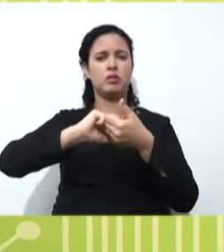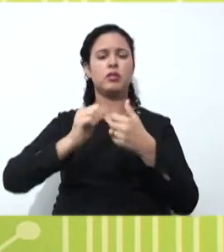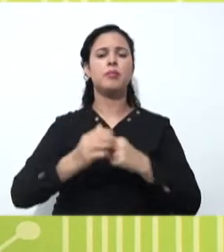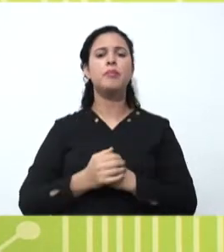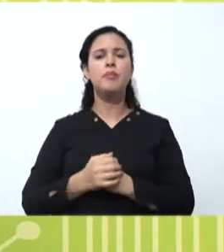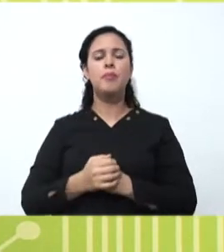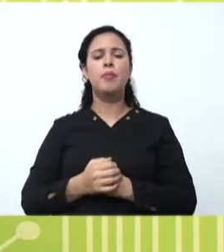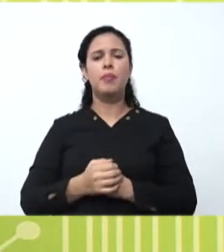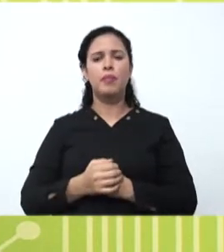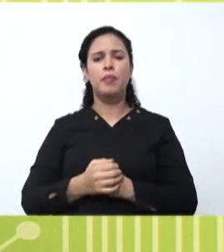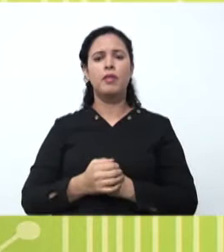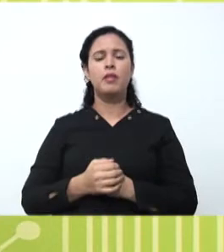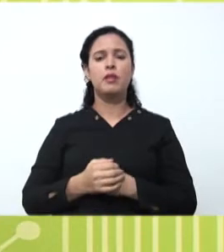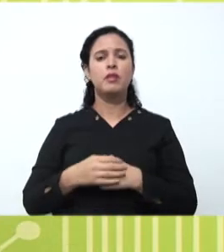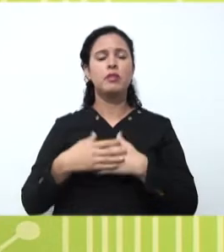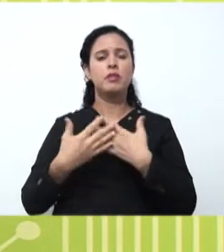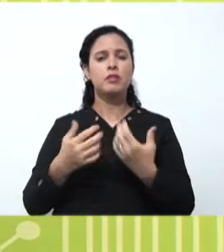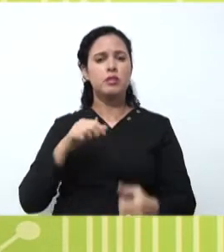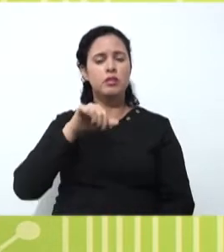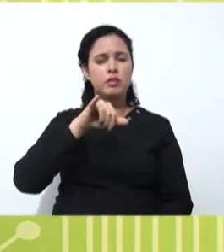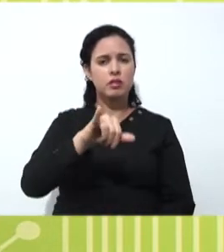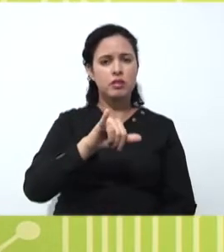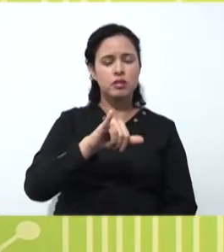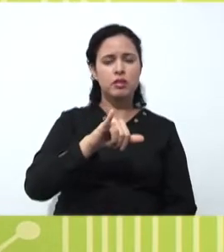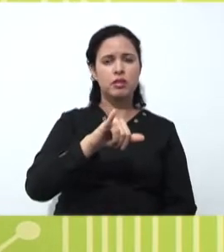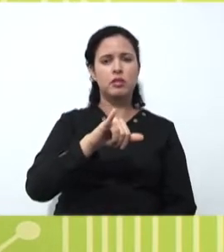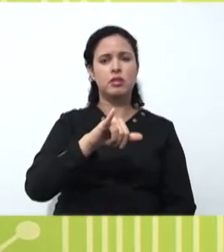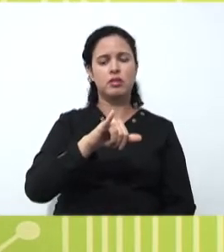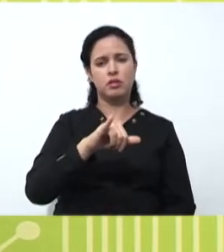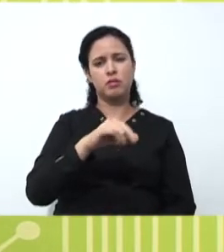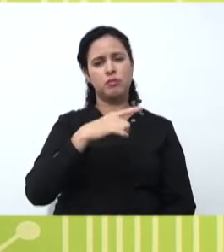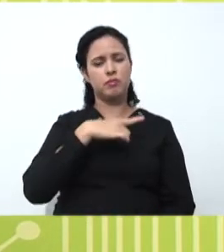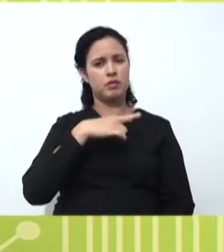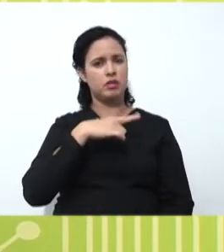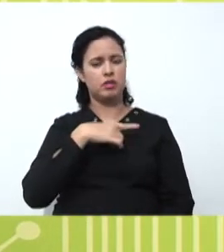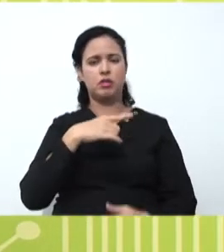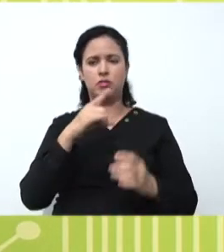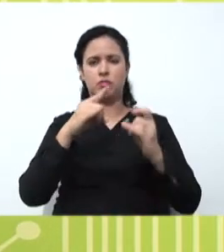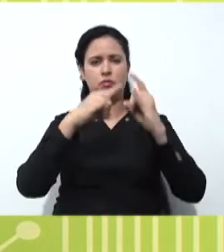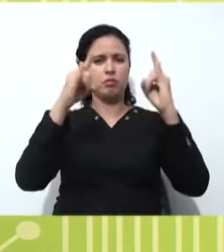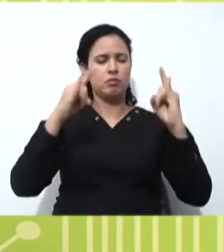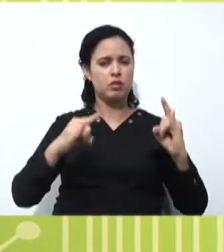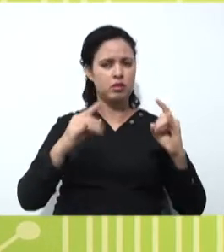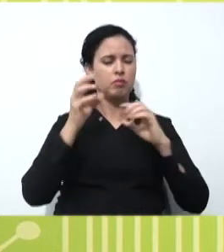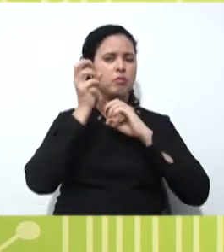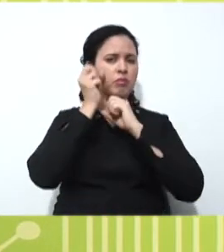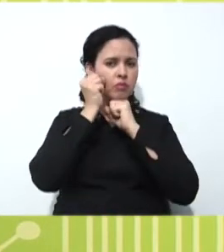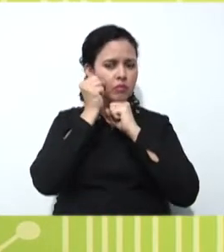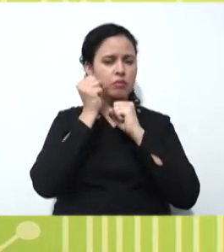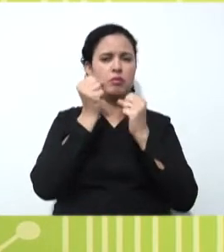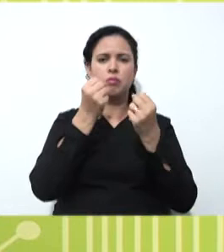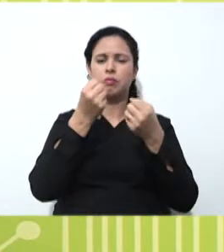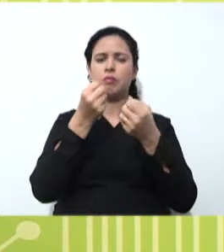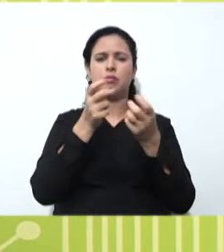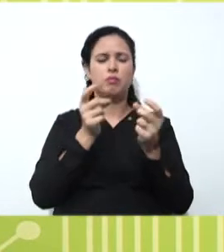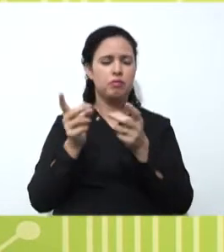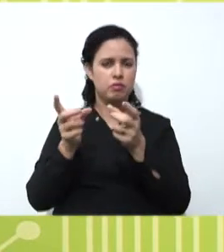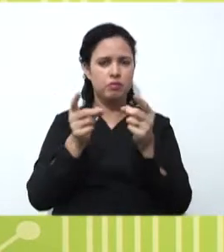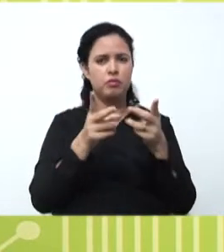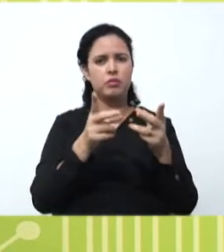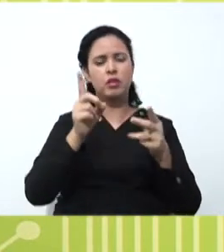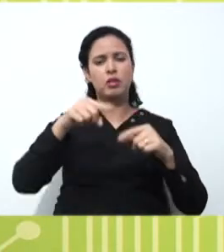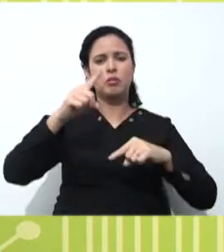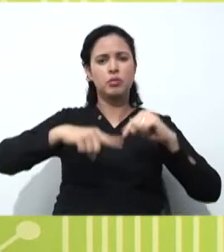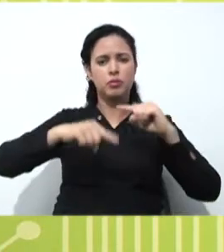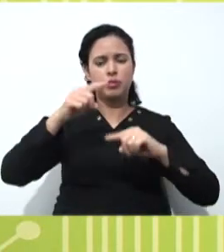ou se eu ofereço um serviço, tenho uma pousada, ofereço serviço, então eu estou oferecendo um serviço, um produto